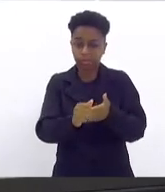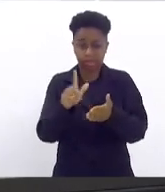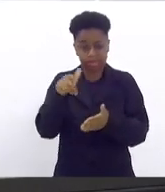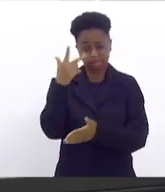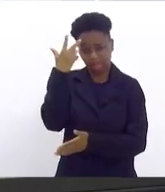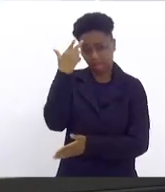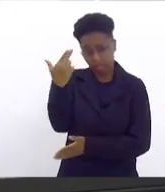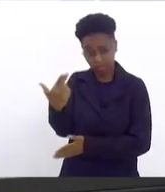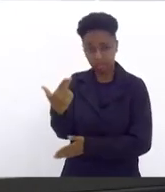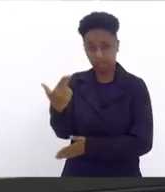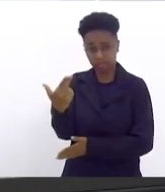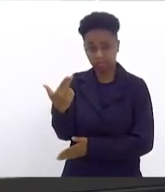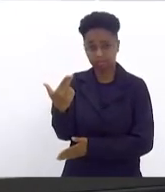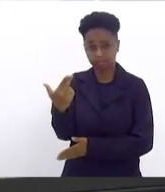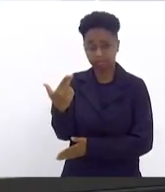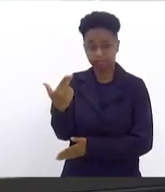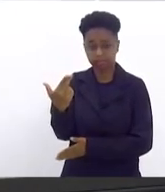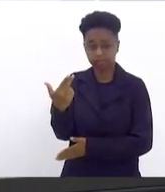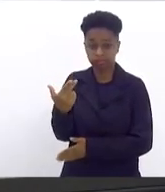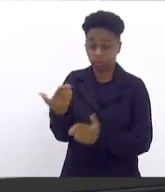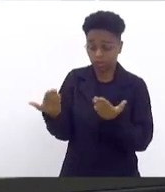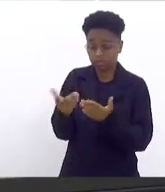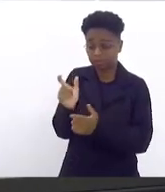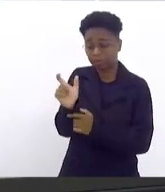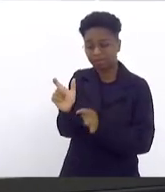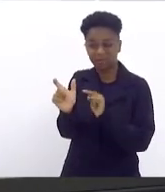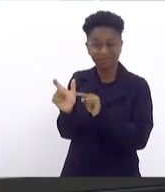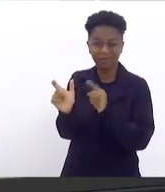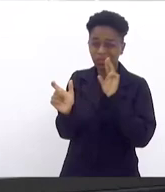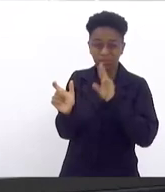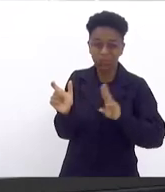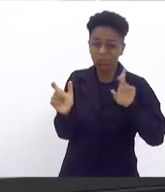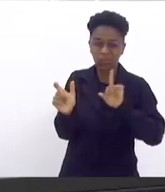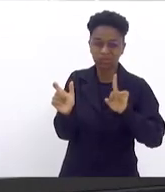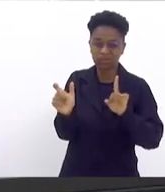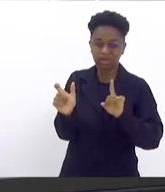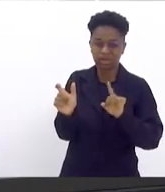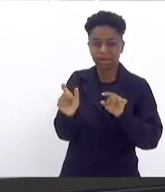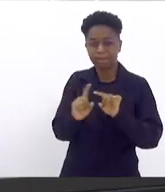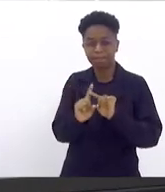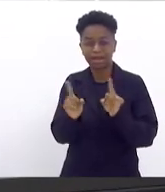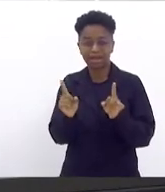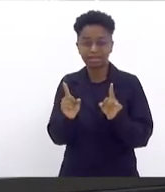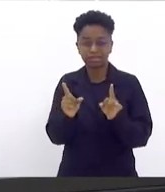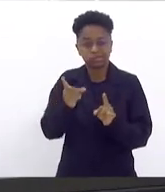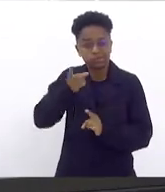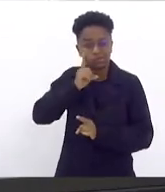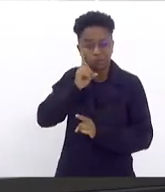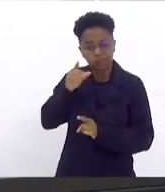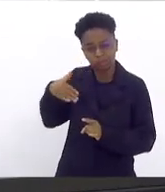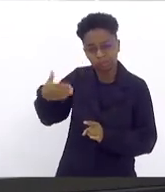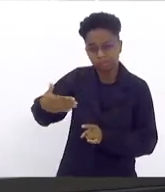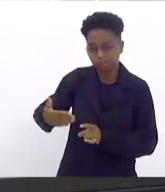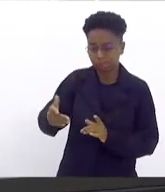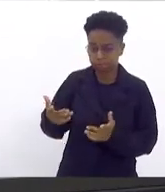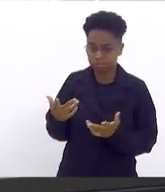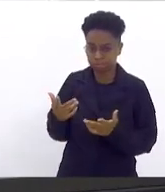normal, hoje essa palavra não é nem mais usada e não precisa ser usada assim, mas é cotidiana para nós,